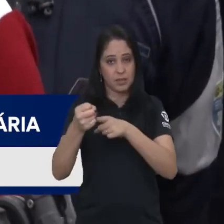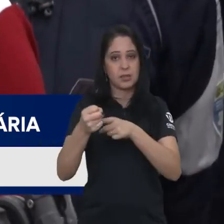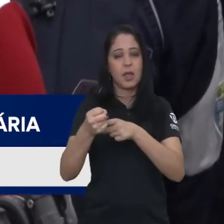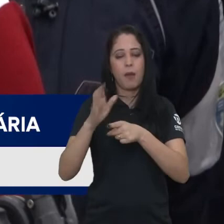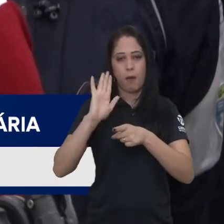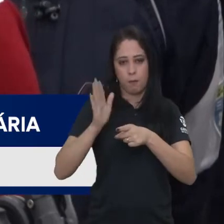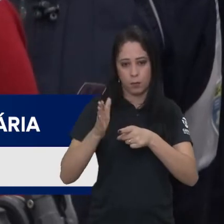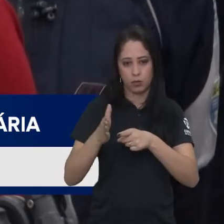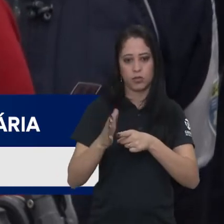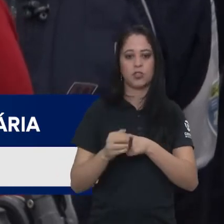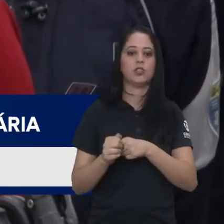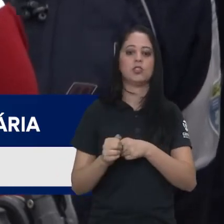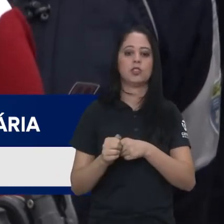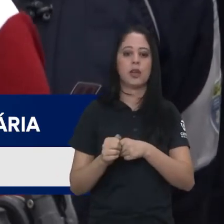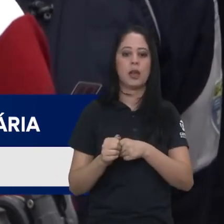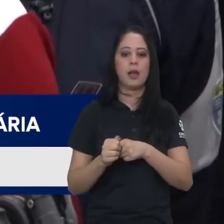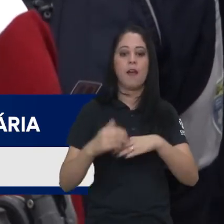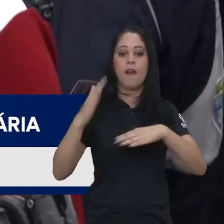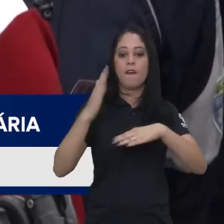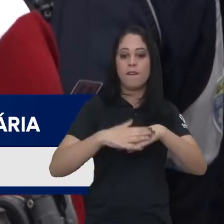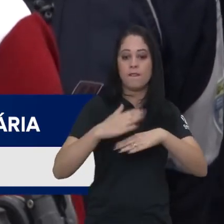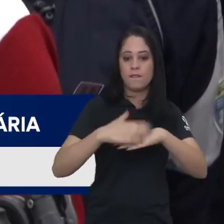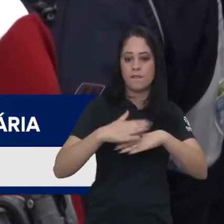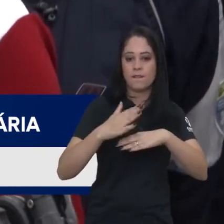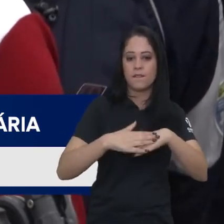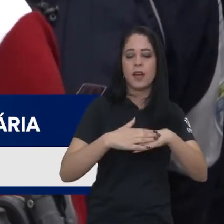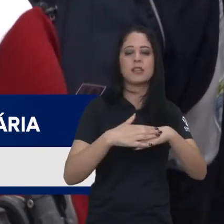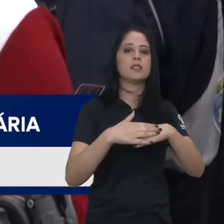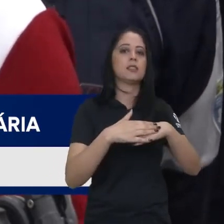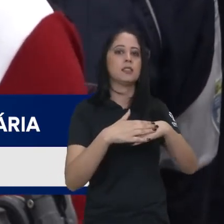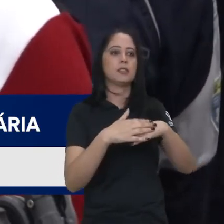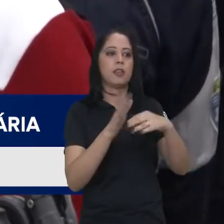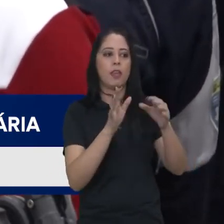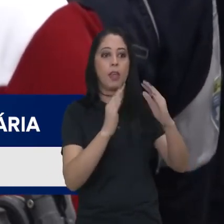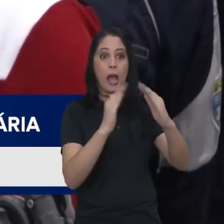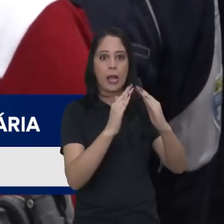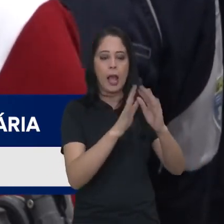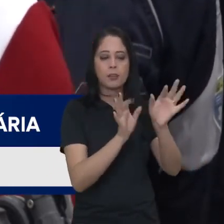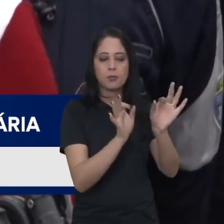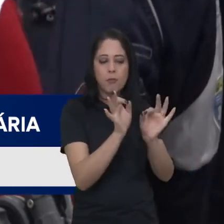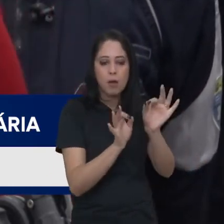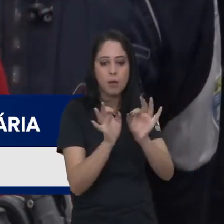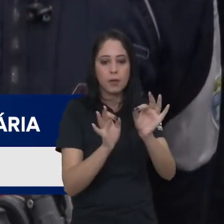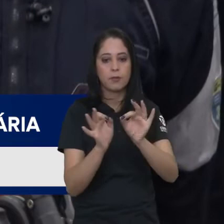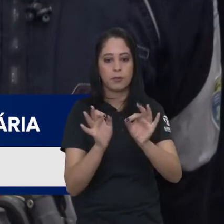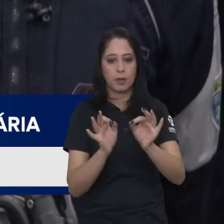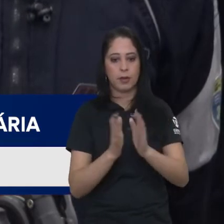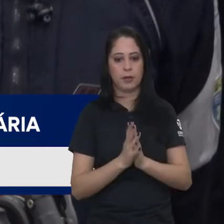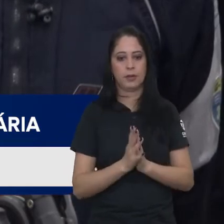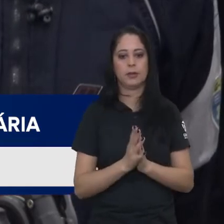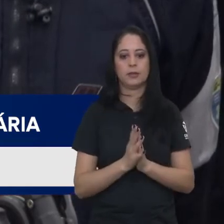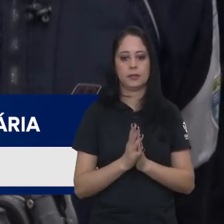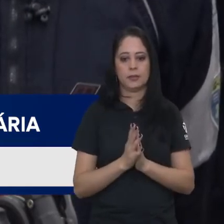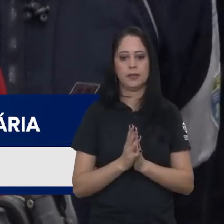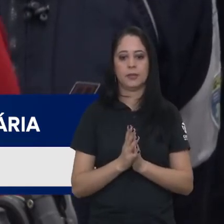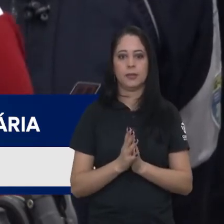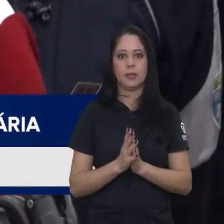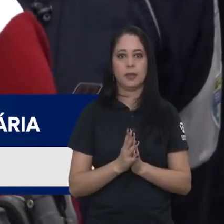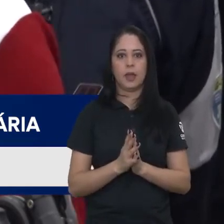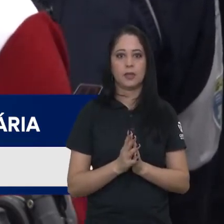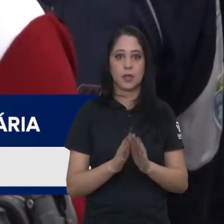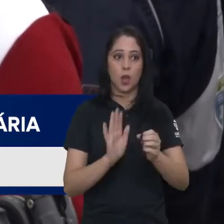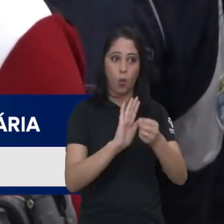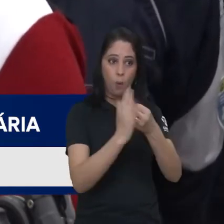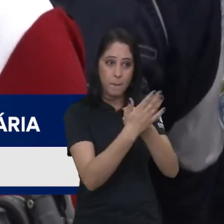que foi fazer as reformas das moradias que o bairro se encontra congelado como diz o doutor Jário. Se congela o bairro mas não se